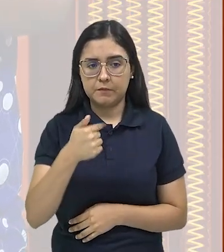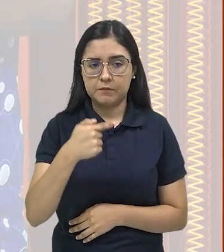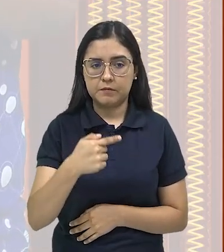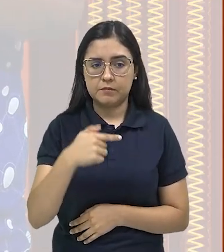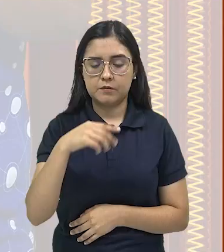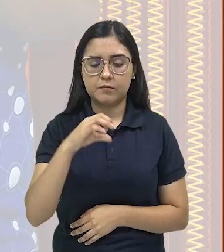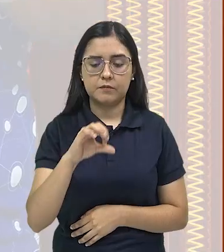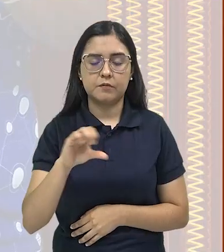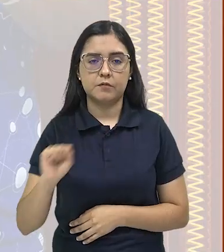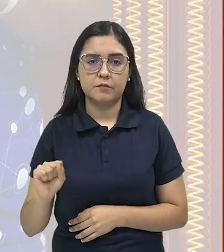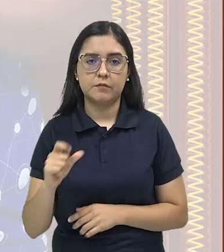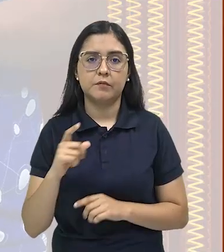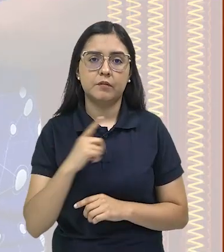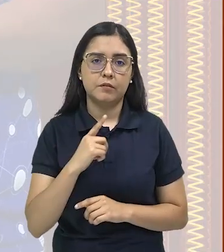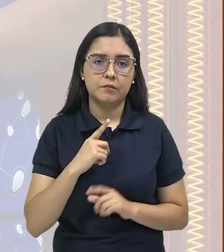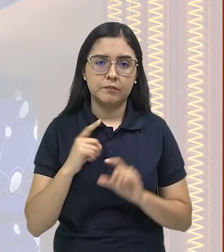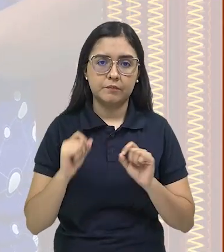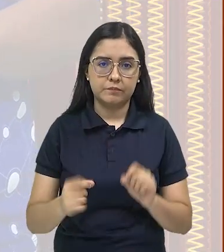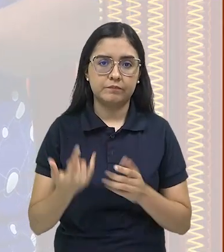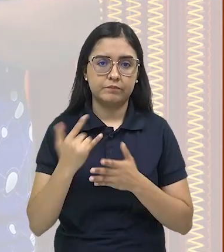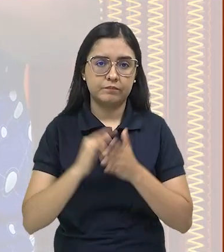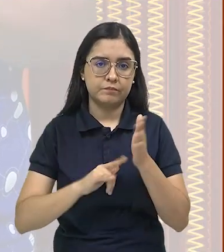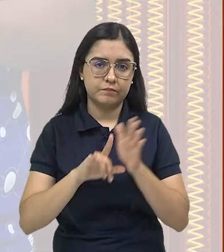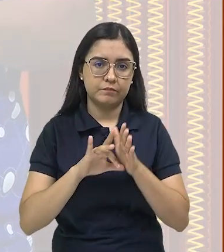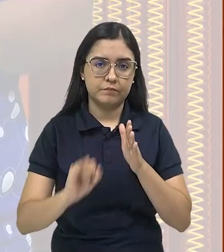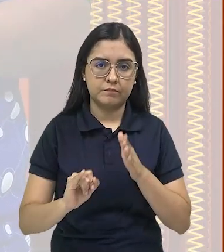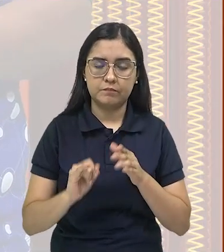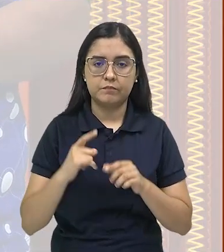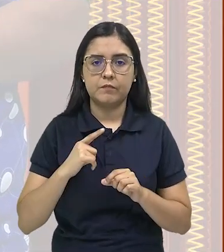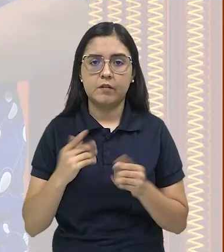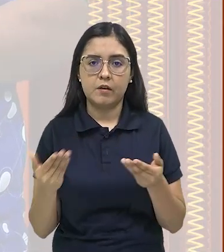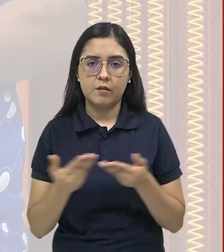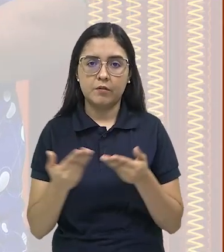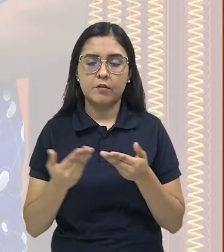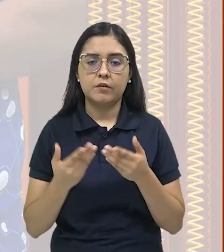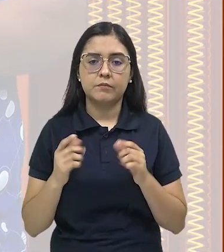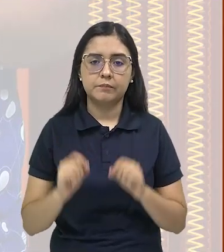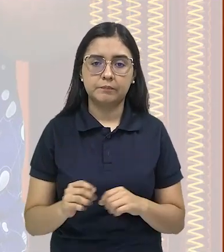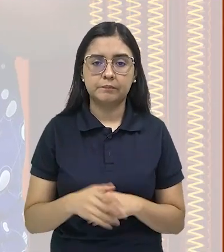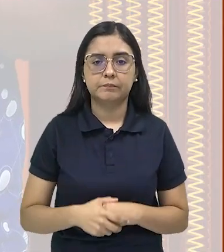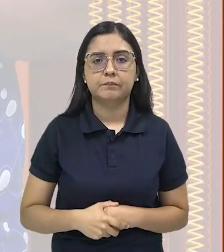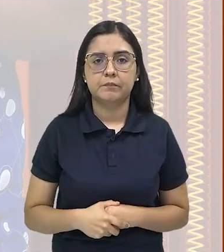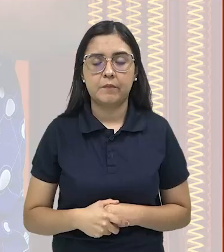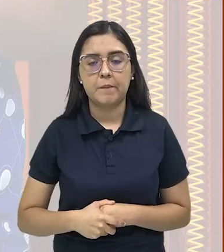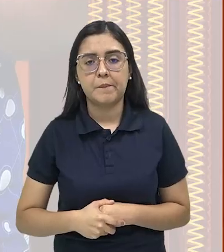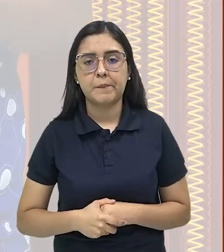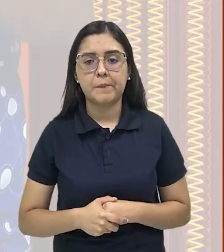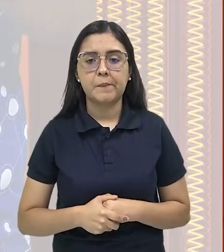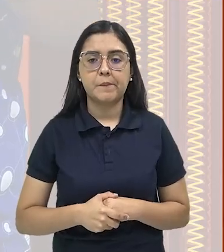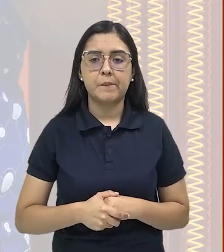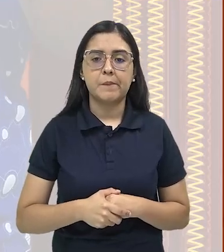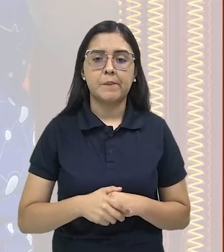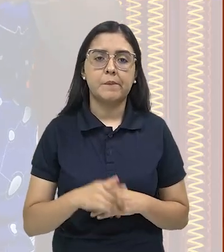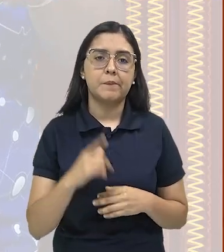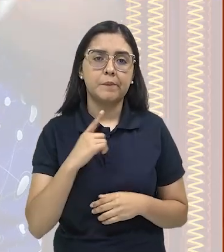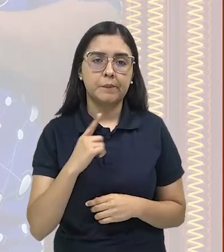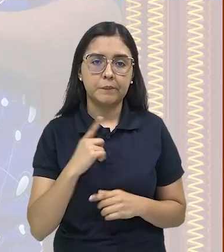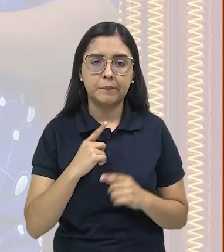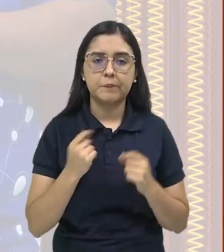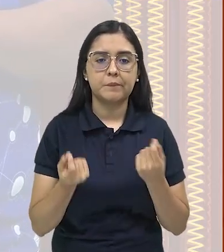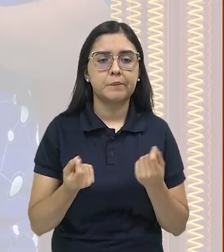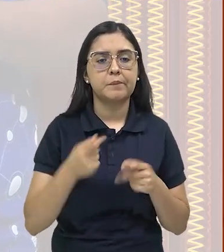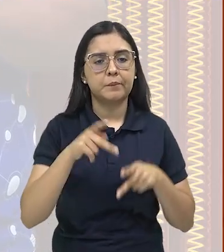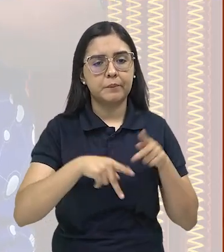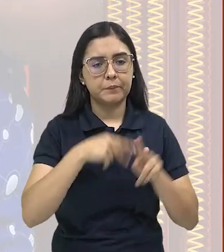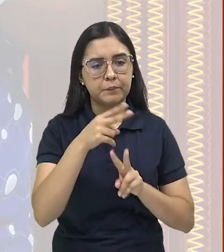já que nós vamos ter retirada o Diretório dos Índios de responsabilidade do Marquês de Pombal. E isso vai trazer o quê? Vulnerabilidade dos